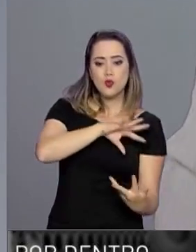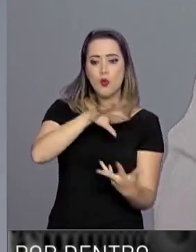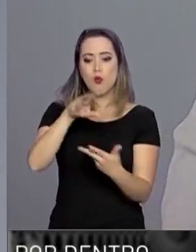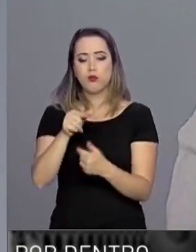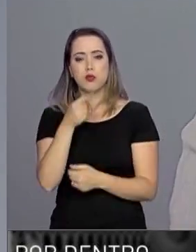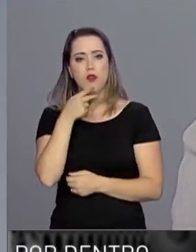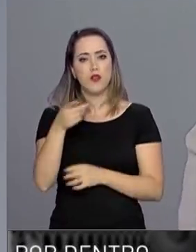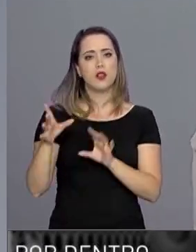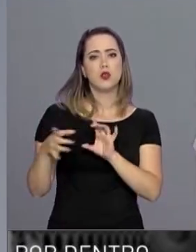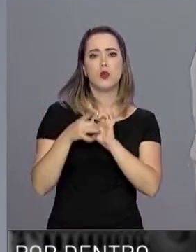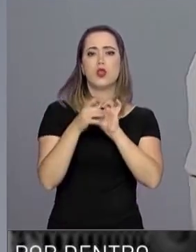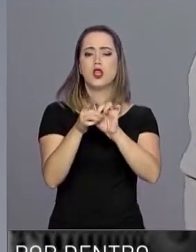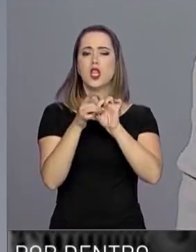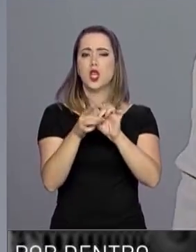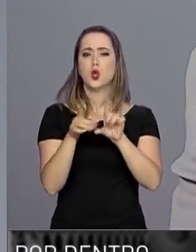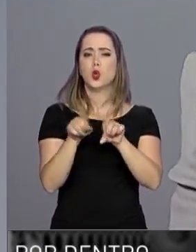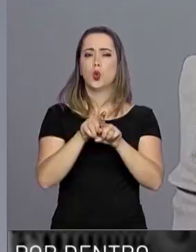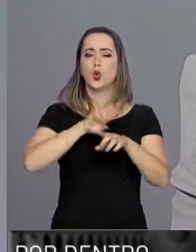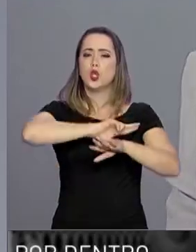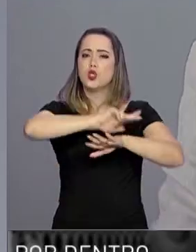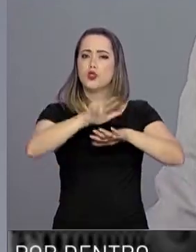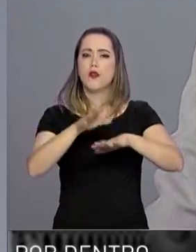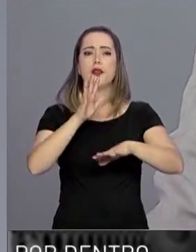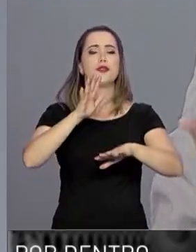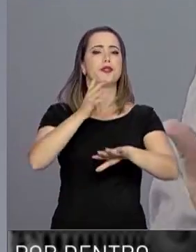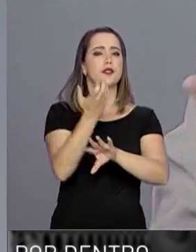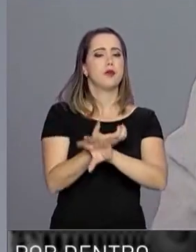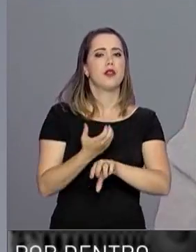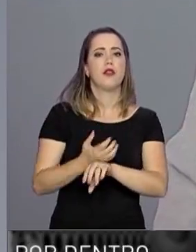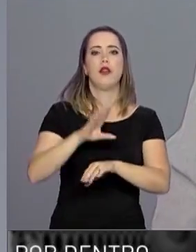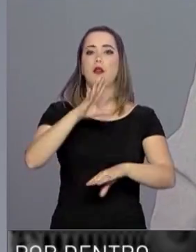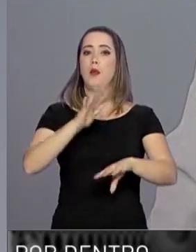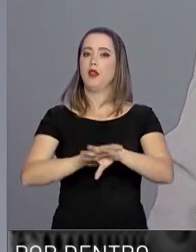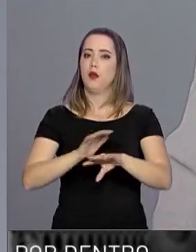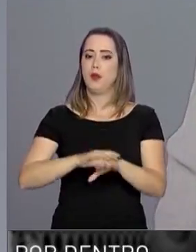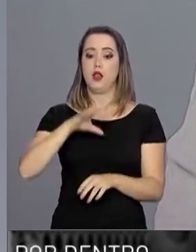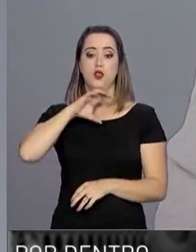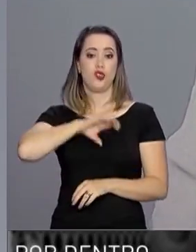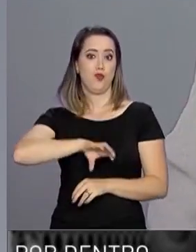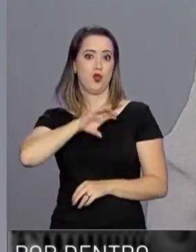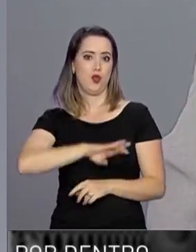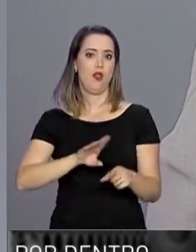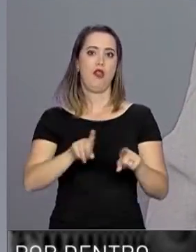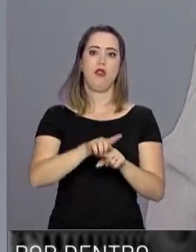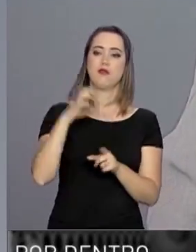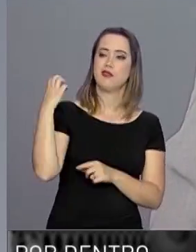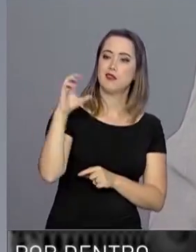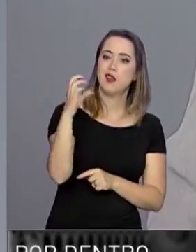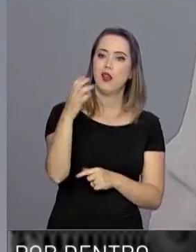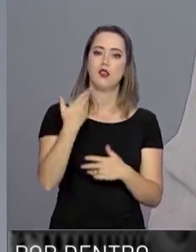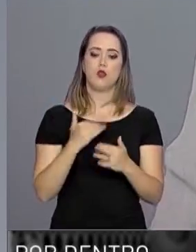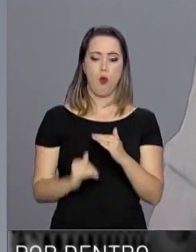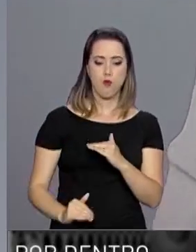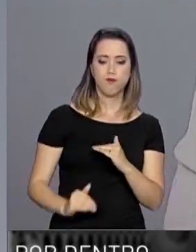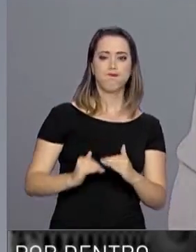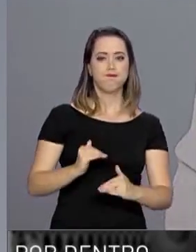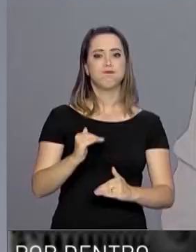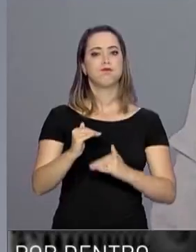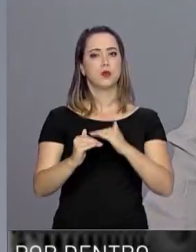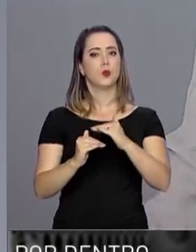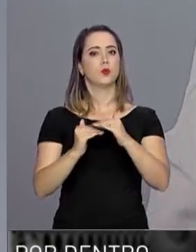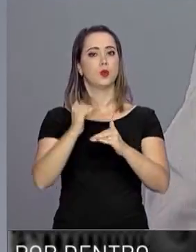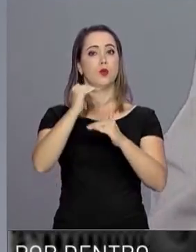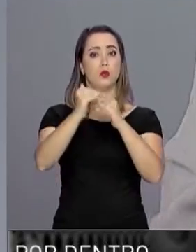de forma integrada a matemática, as ciências, a língua portuguesa, a história, a geografia. Este livro vai trabalhar com a criança desde pequeno com